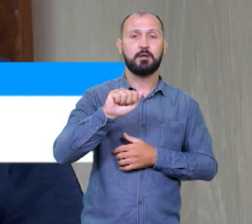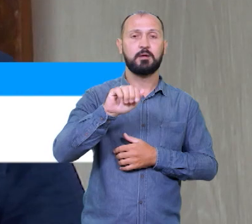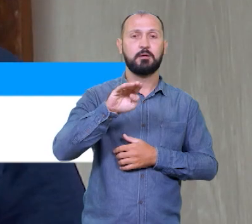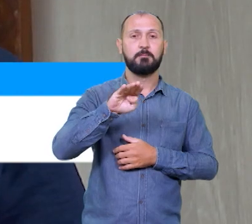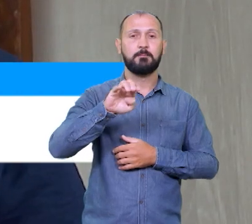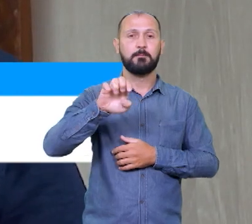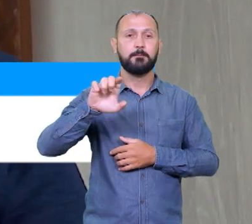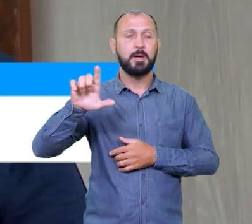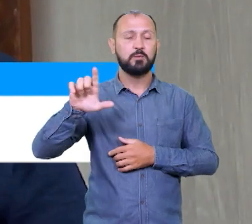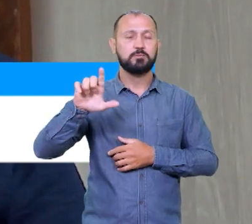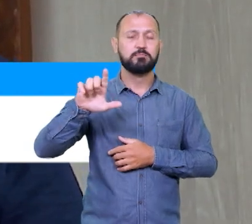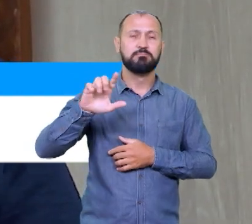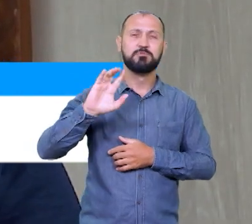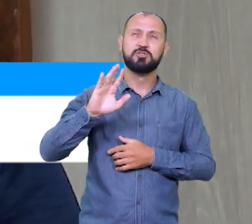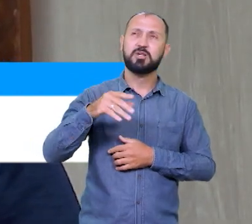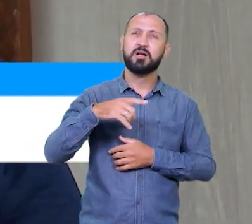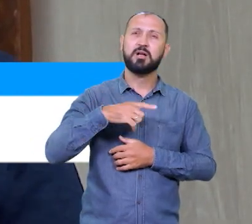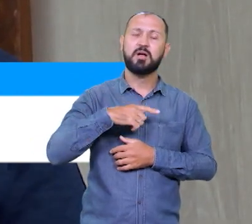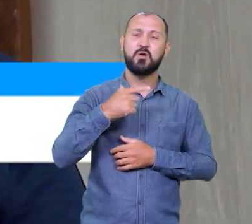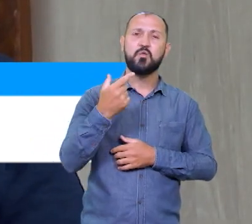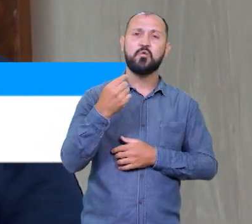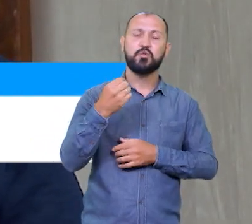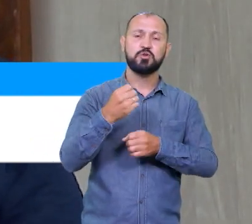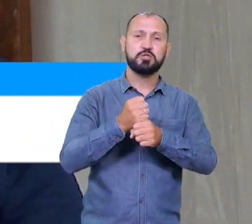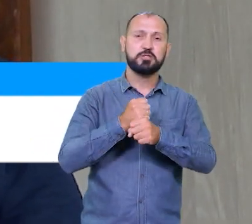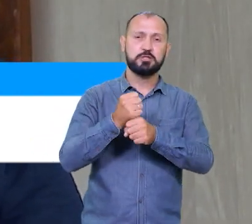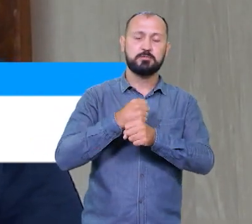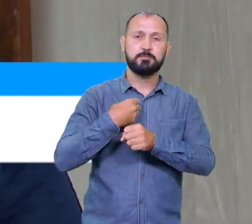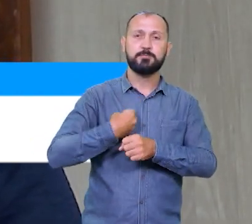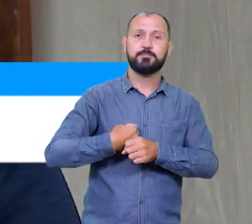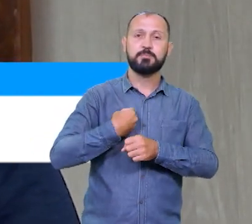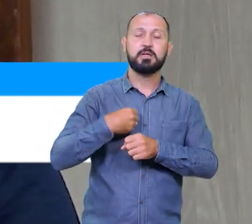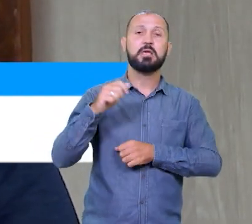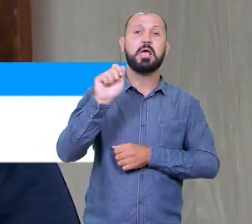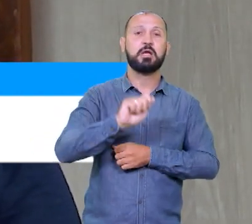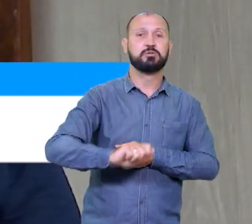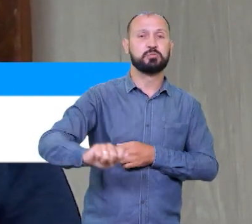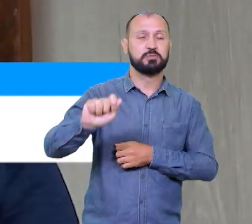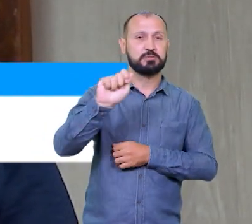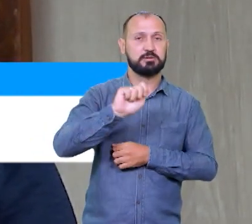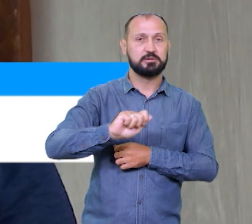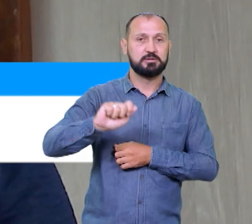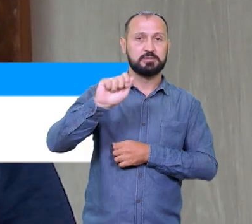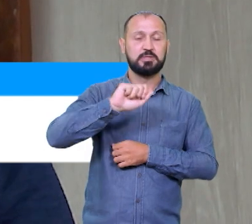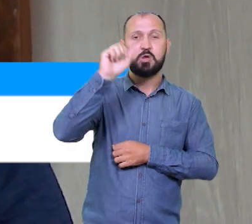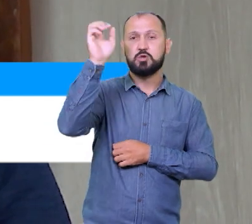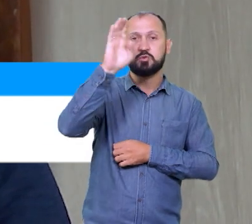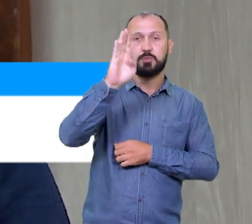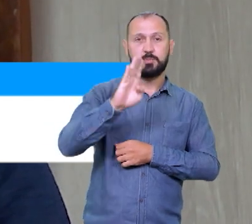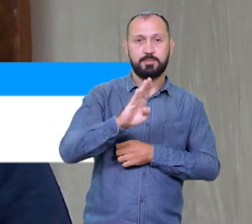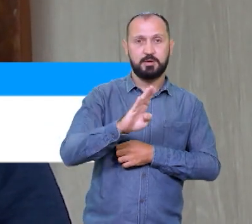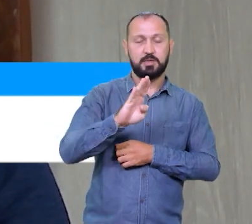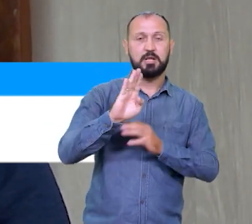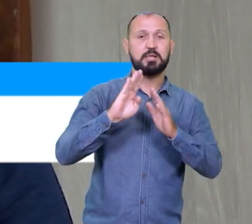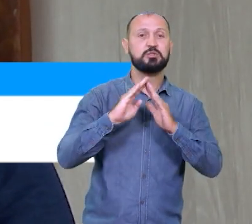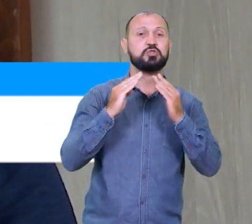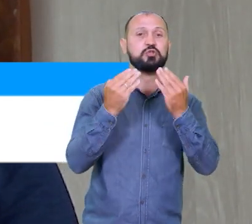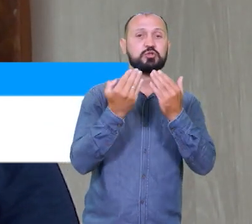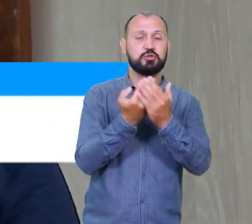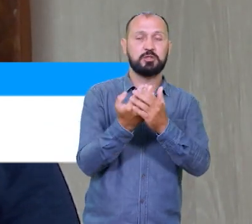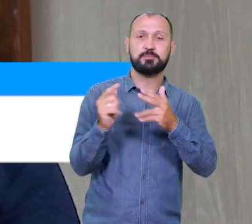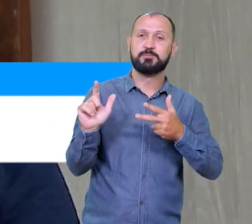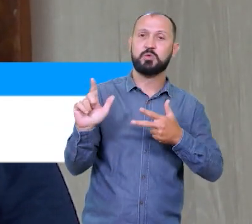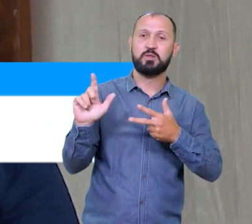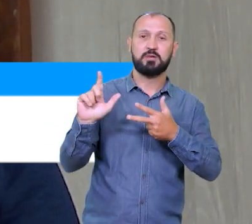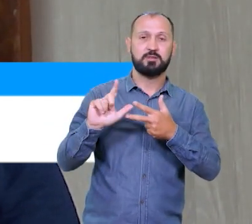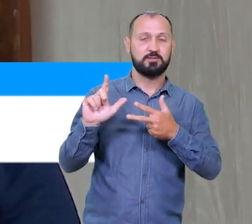ABEL, que há quase mais de 20 anos eu participo da ABEL, que é a Associação Brasileira